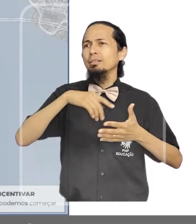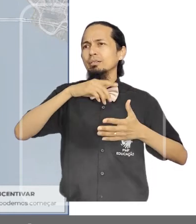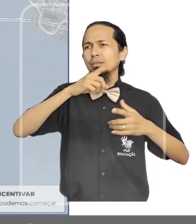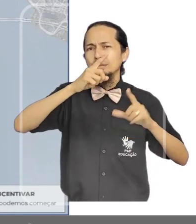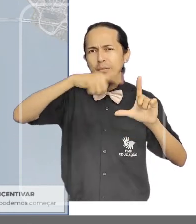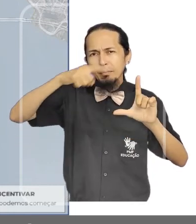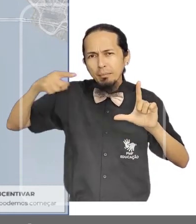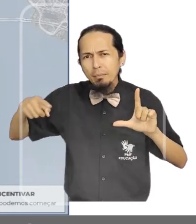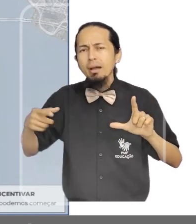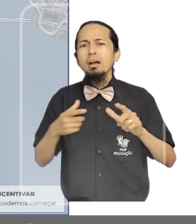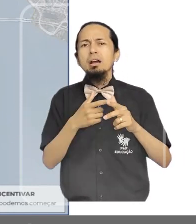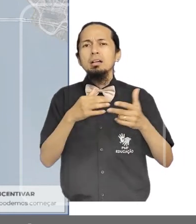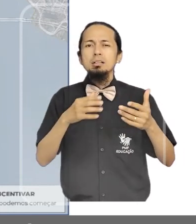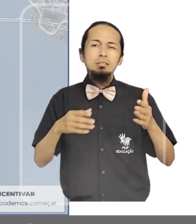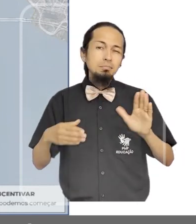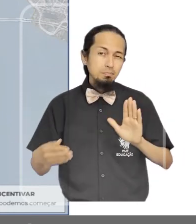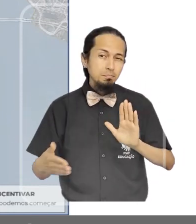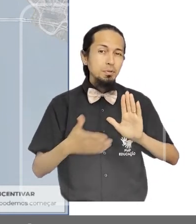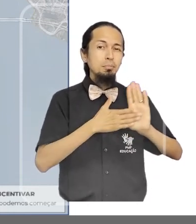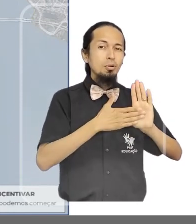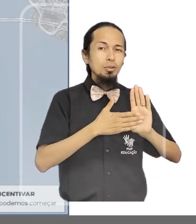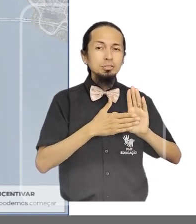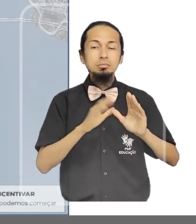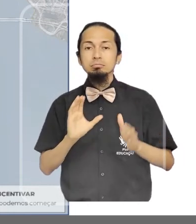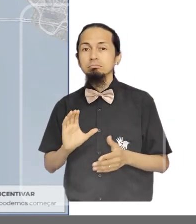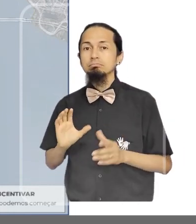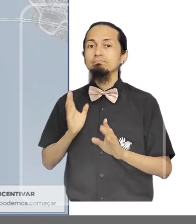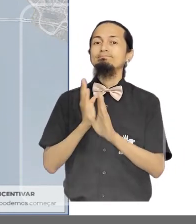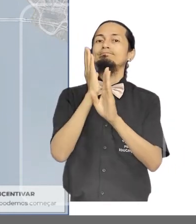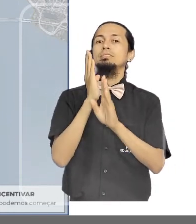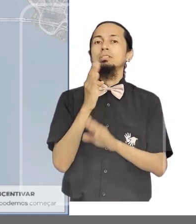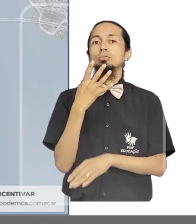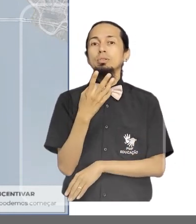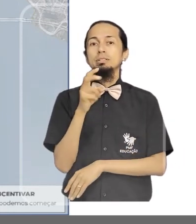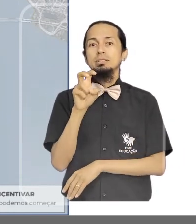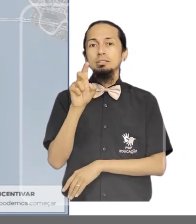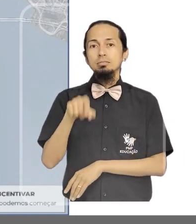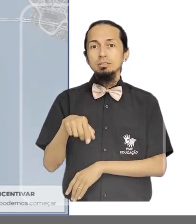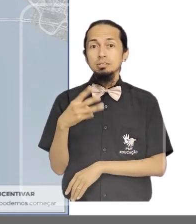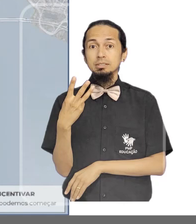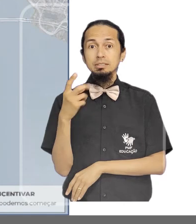área aplicados conforme a proposta impactarão